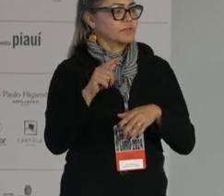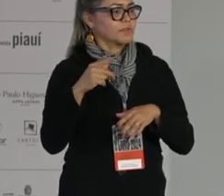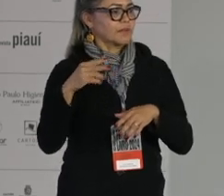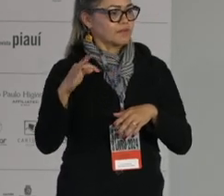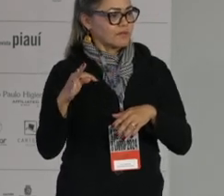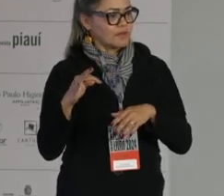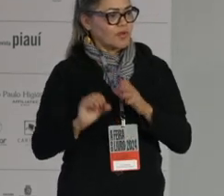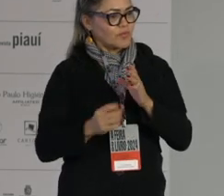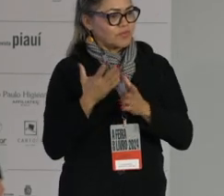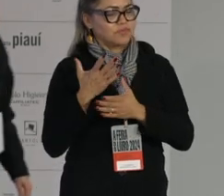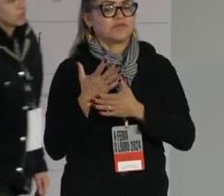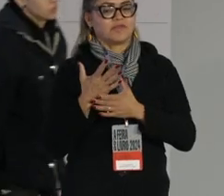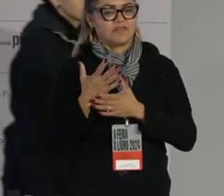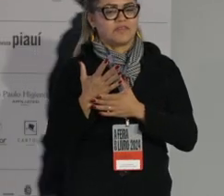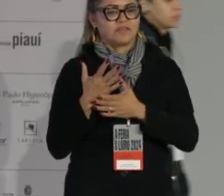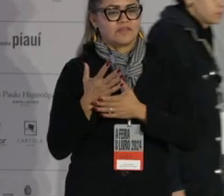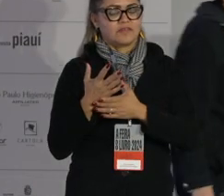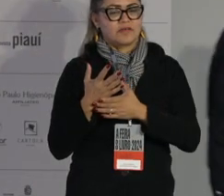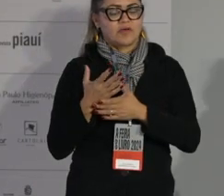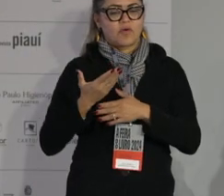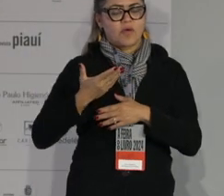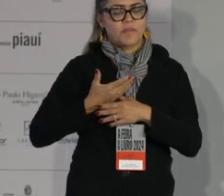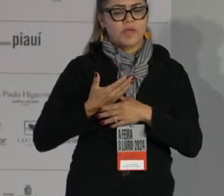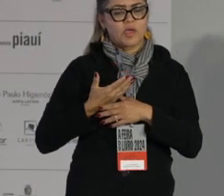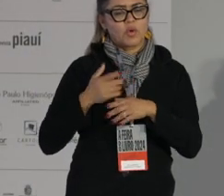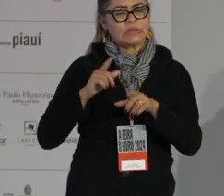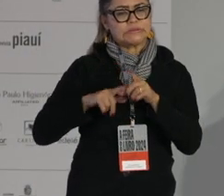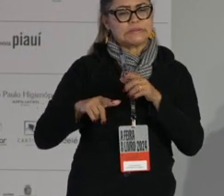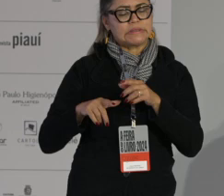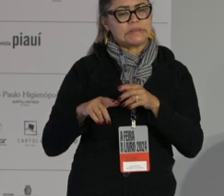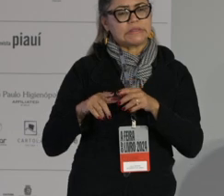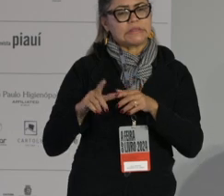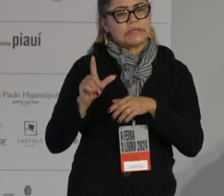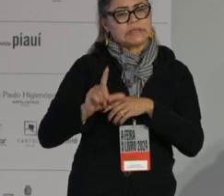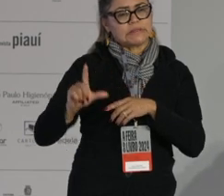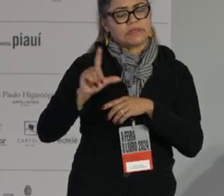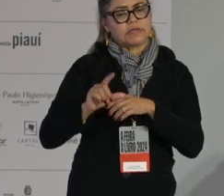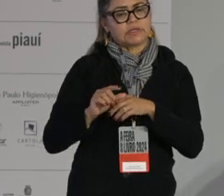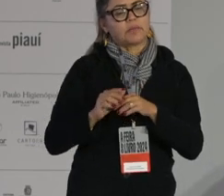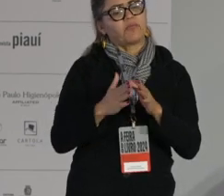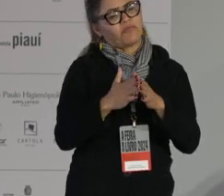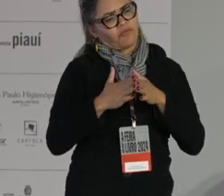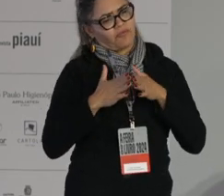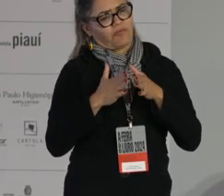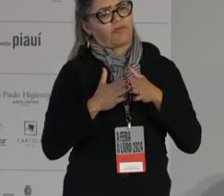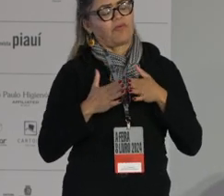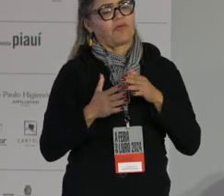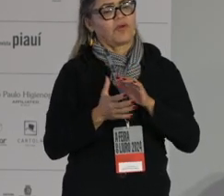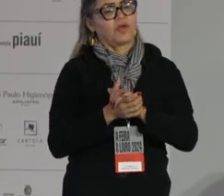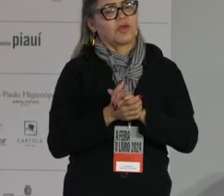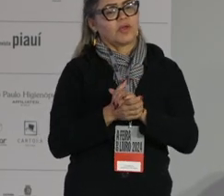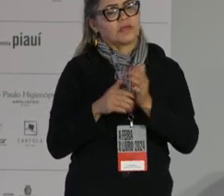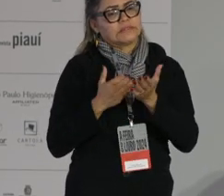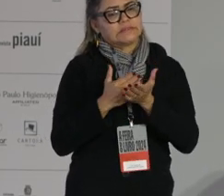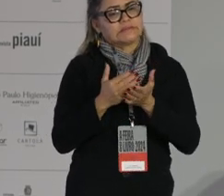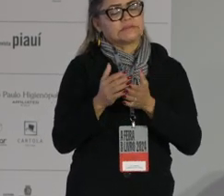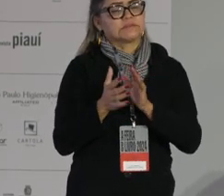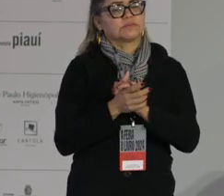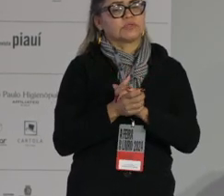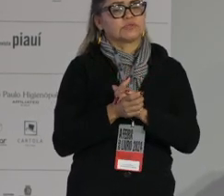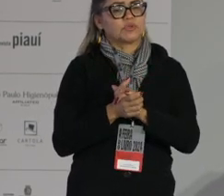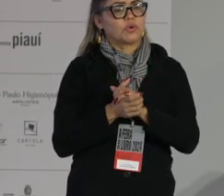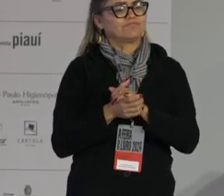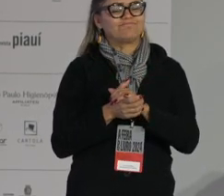e eu vi alguns amigos das letras, assim, pedindo: ChatGPT, por favor. E naquele primeiro momento as pessoas ainda eram educadas